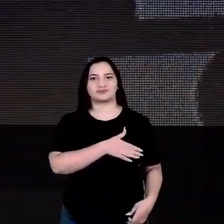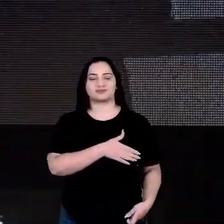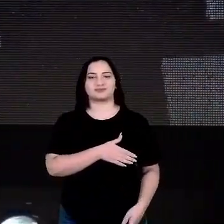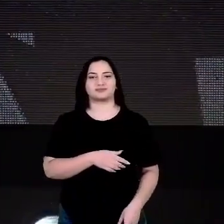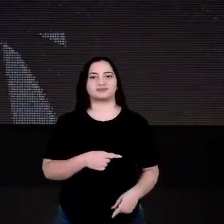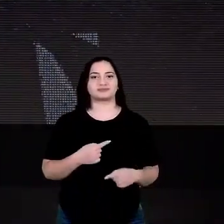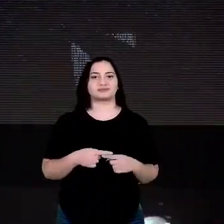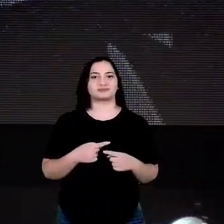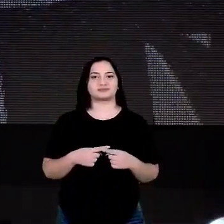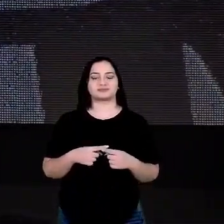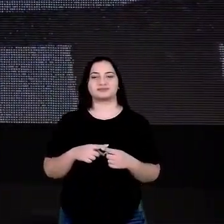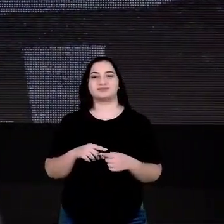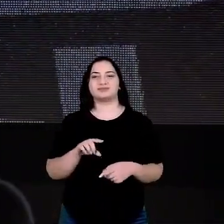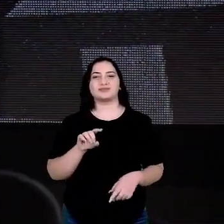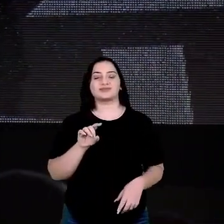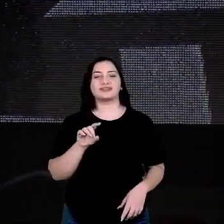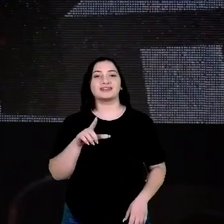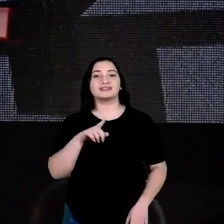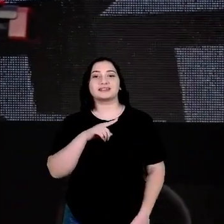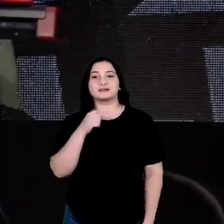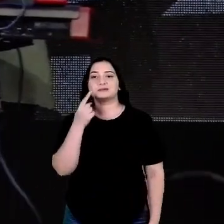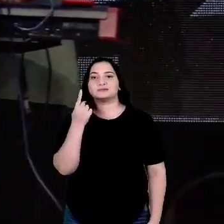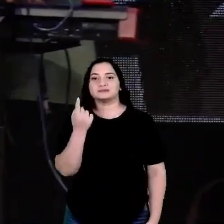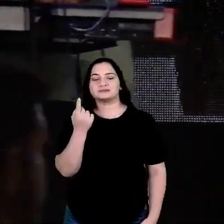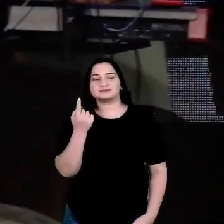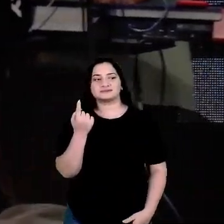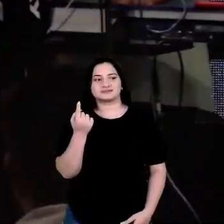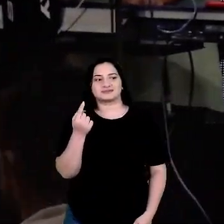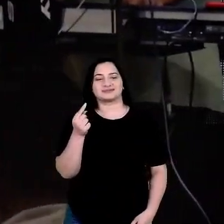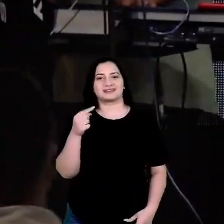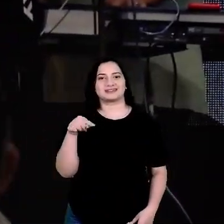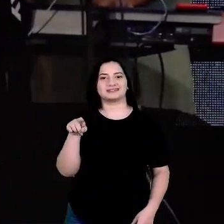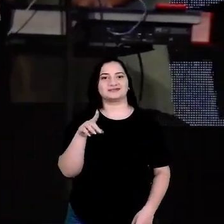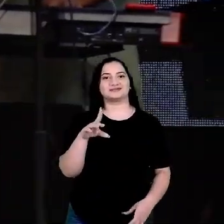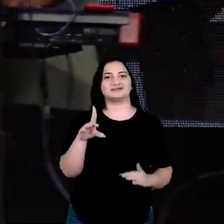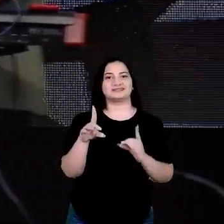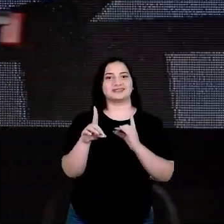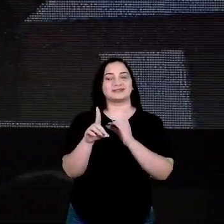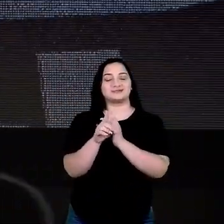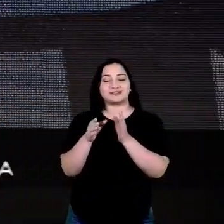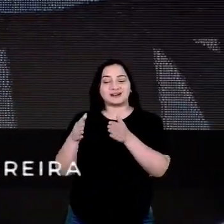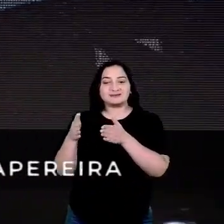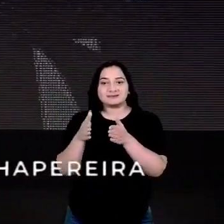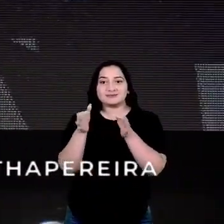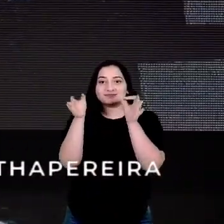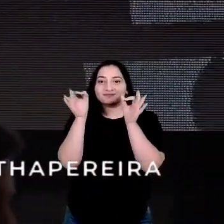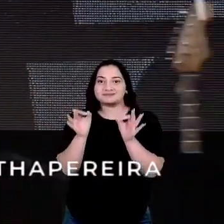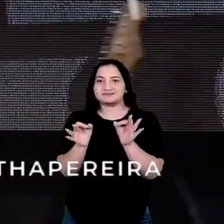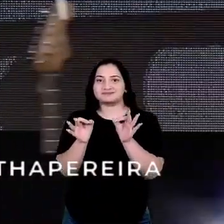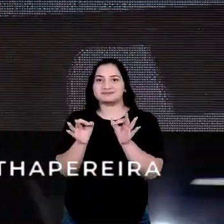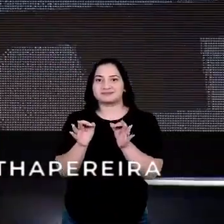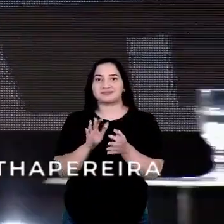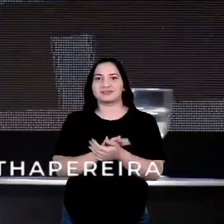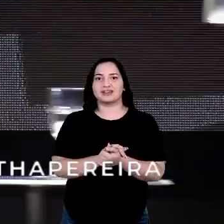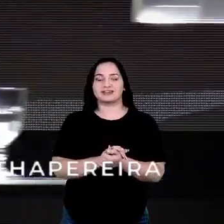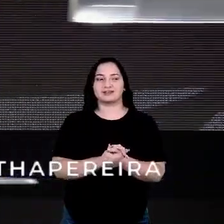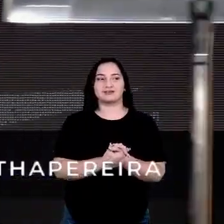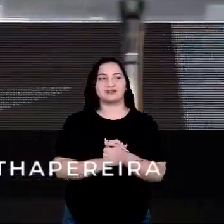porque só tem uma forma de você encontrar o caminho, identificando